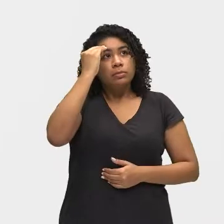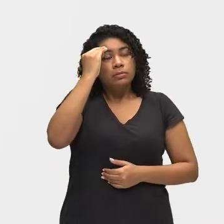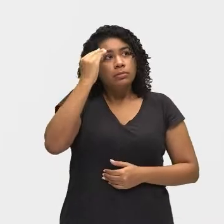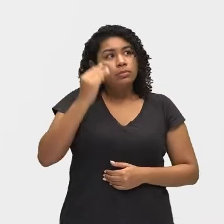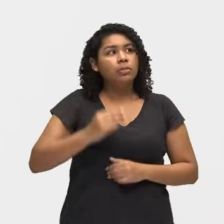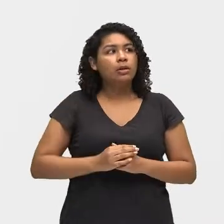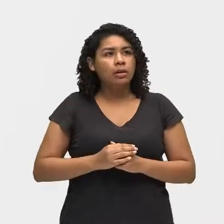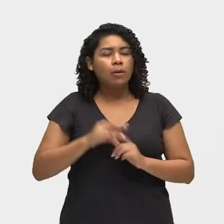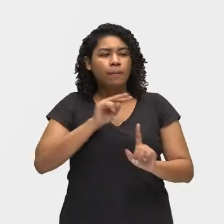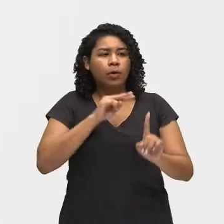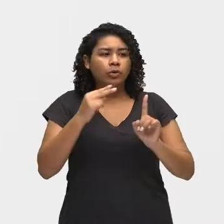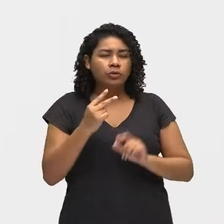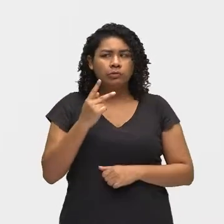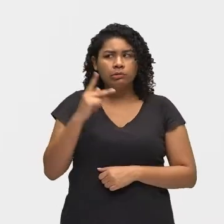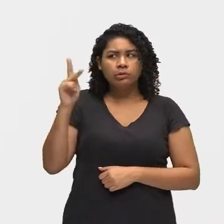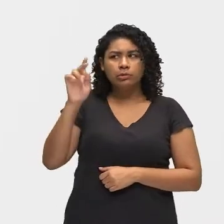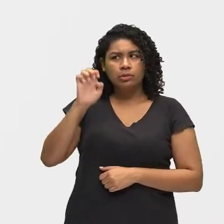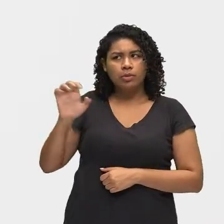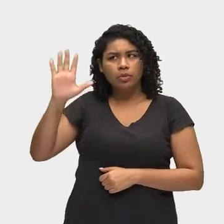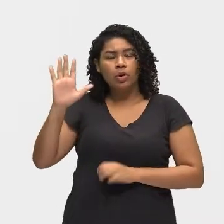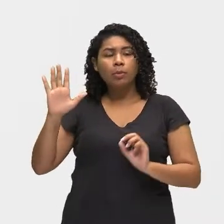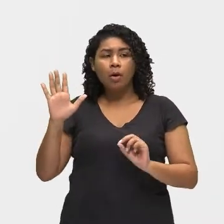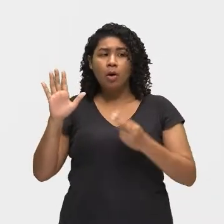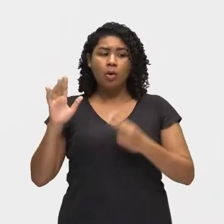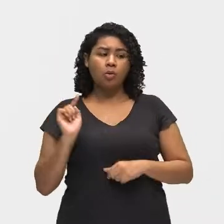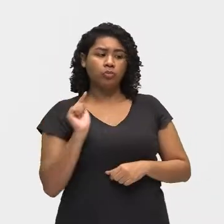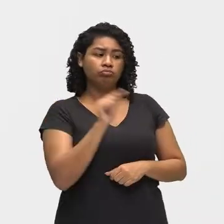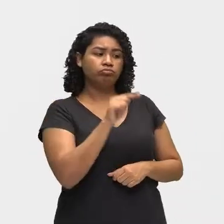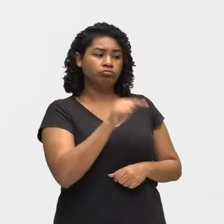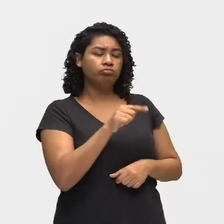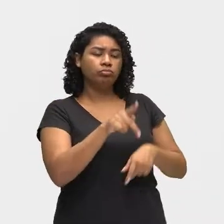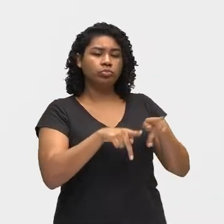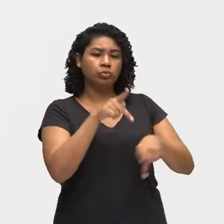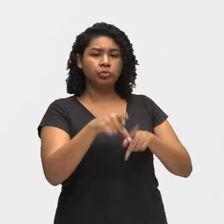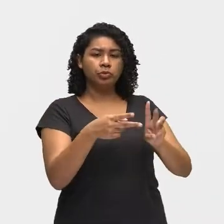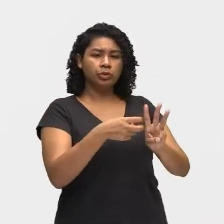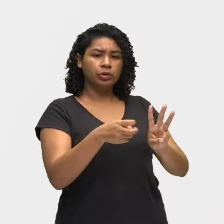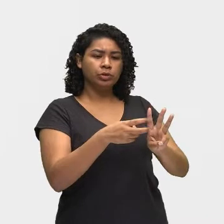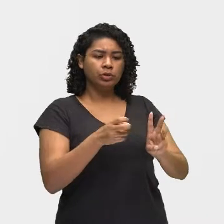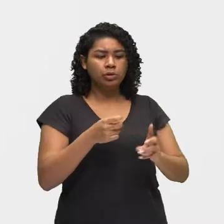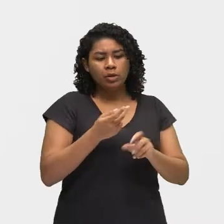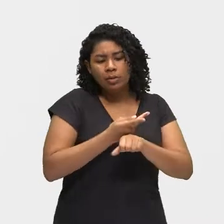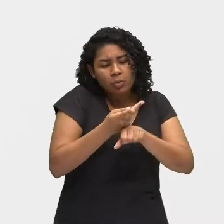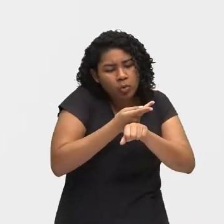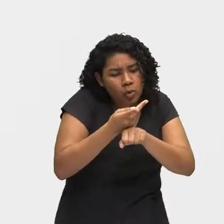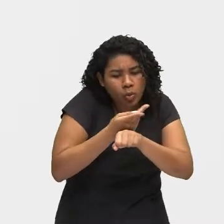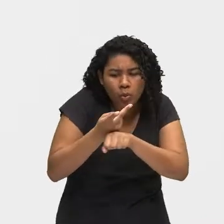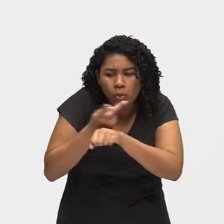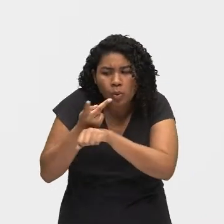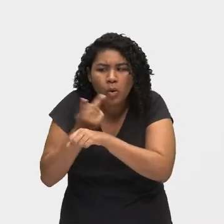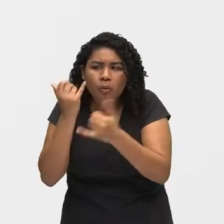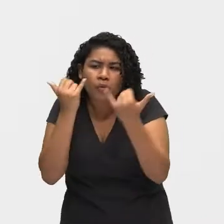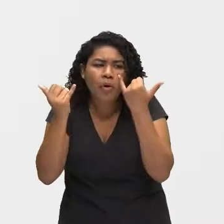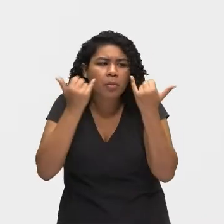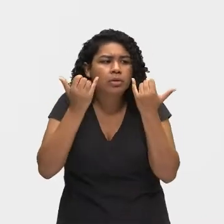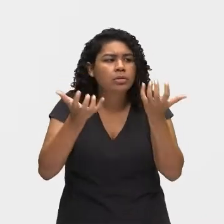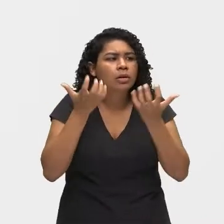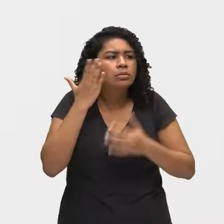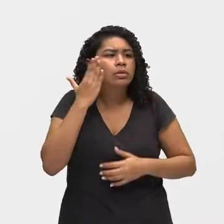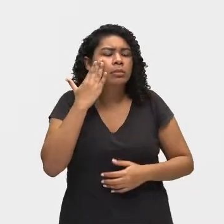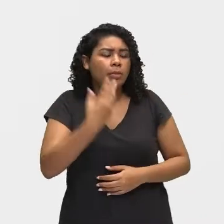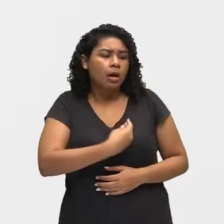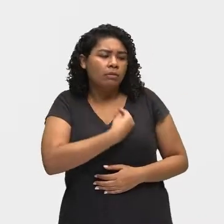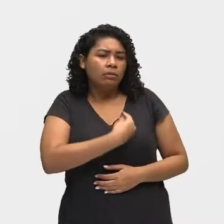do colonizado, a fim de encontrar as raízes do modo de vida consolidado